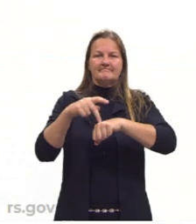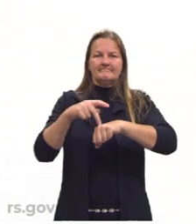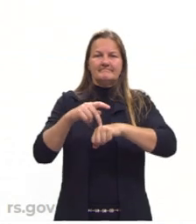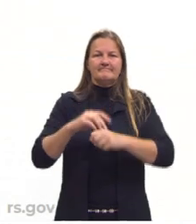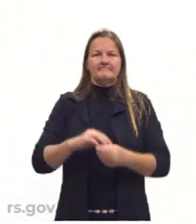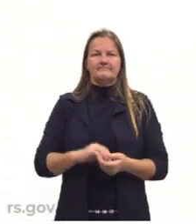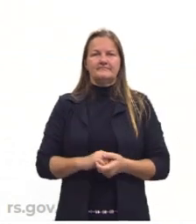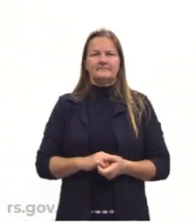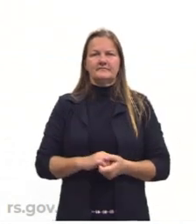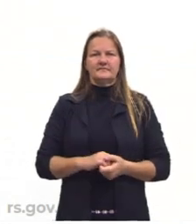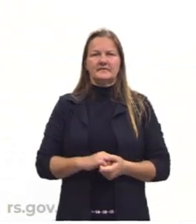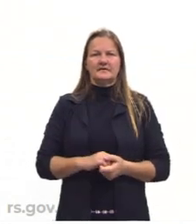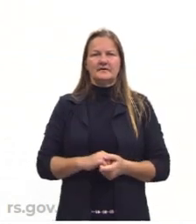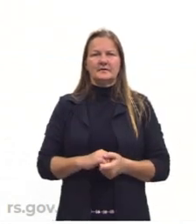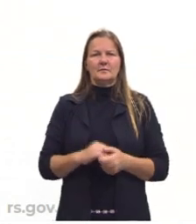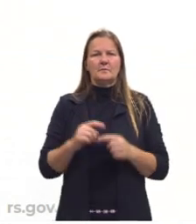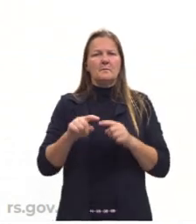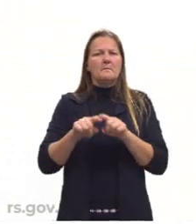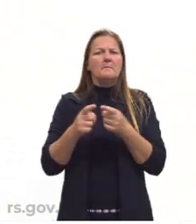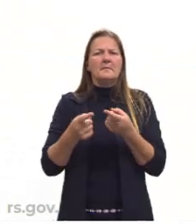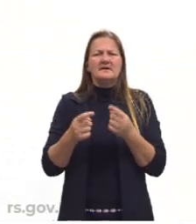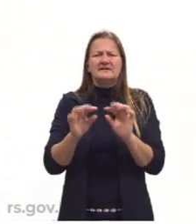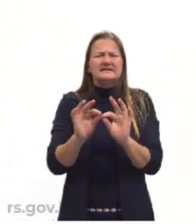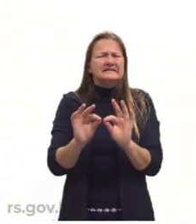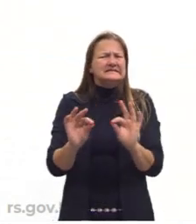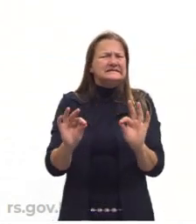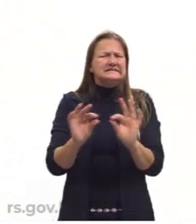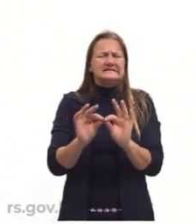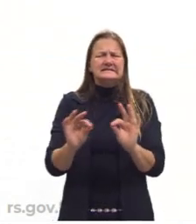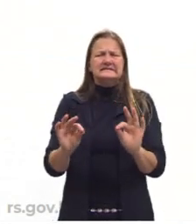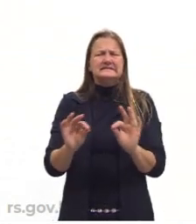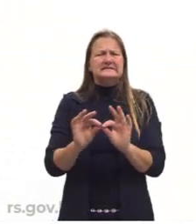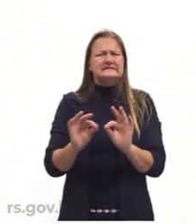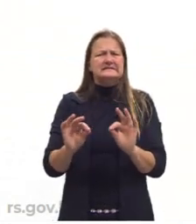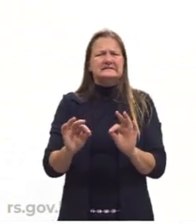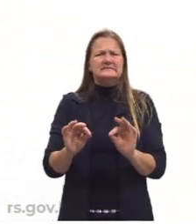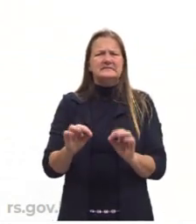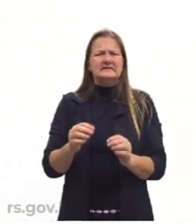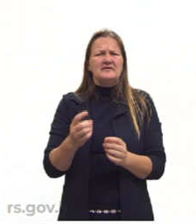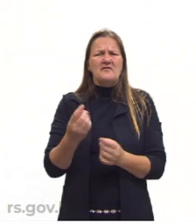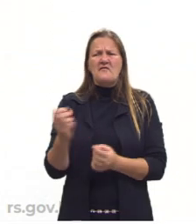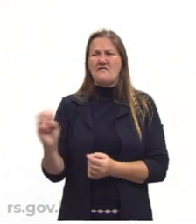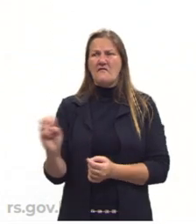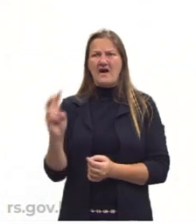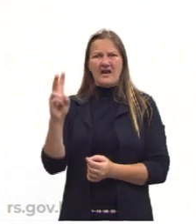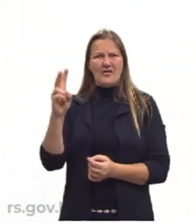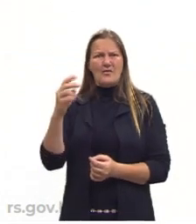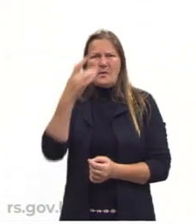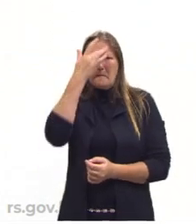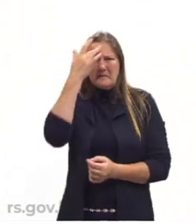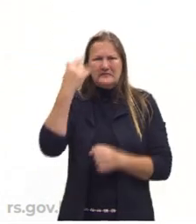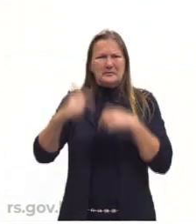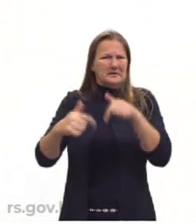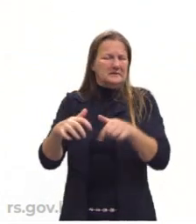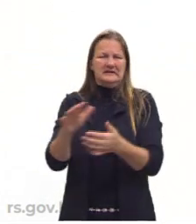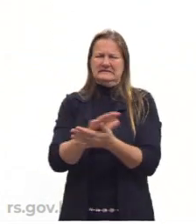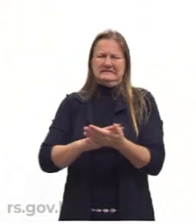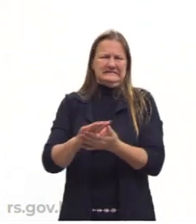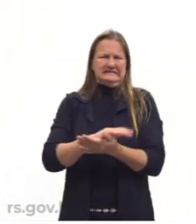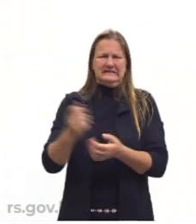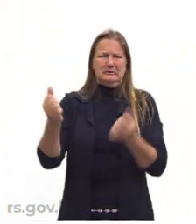uma mão de obra escravizada Mas é uma mão de obra super desvalorizada tá a gurizada então a